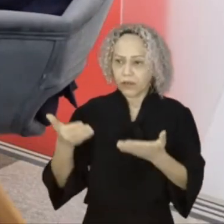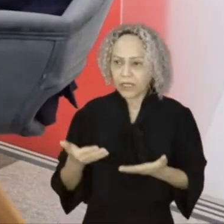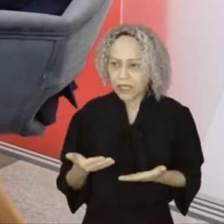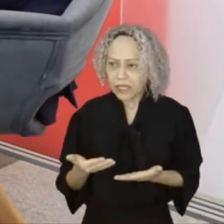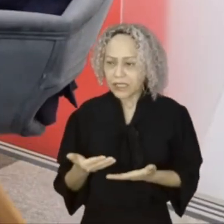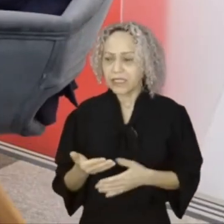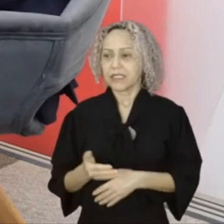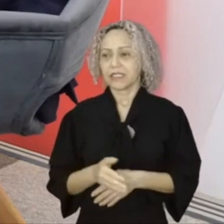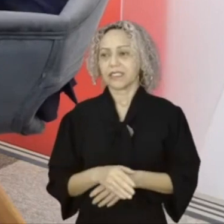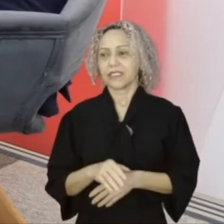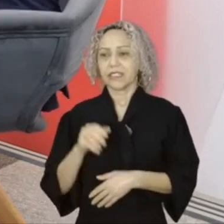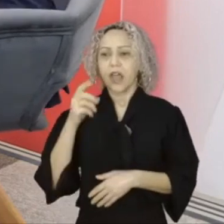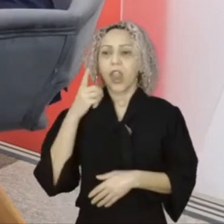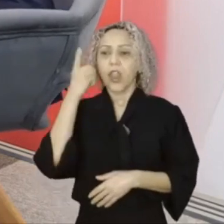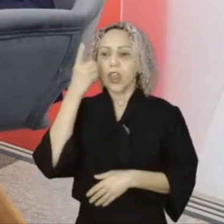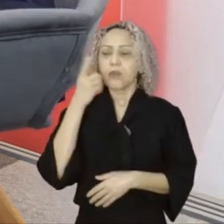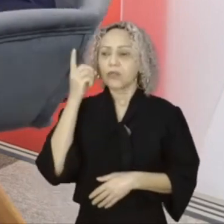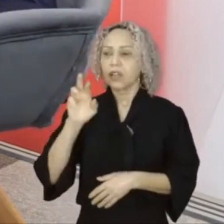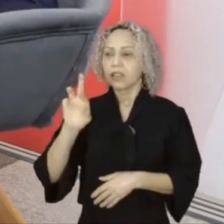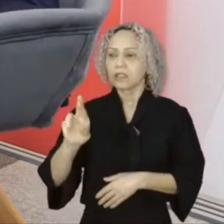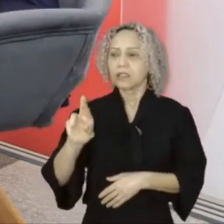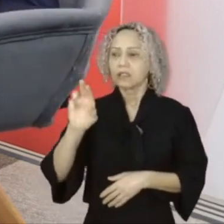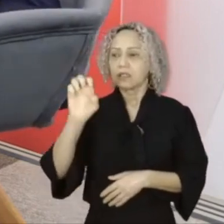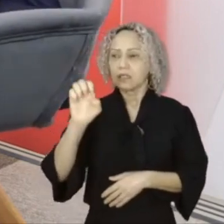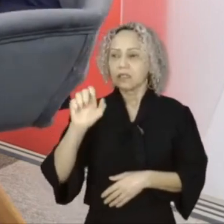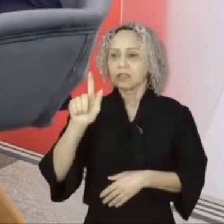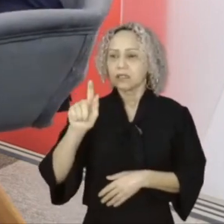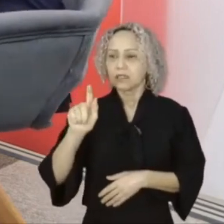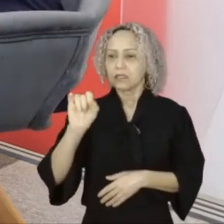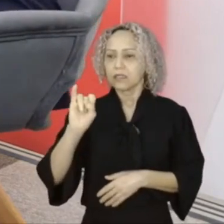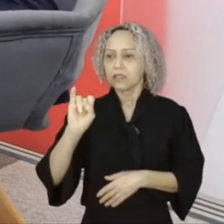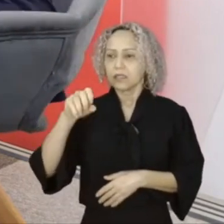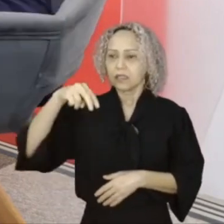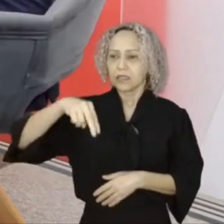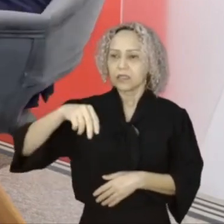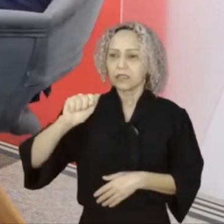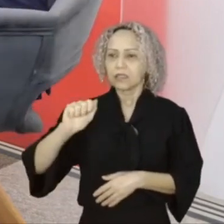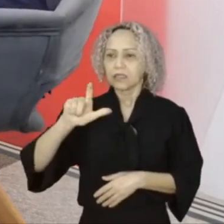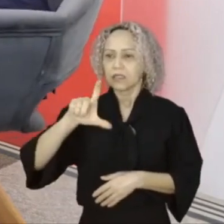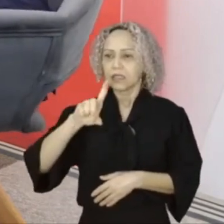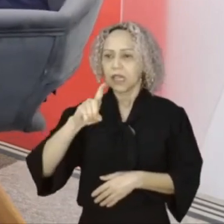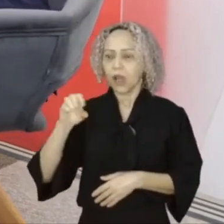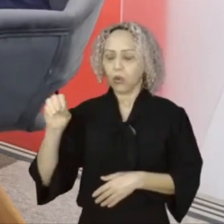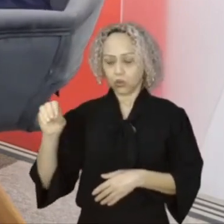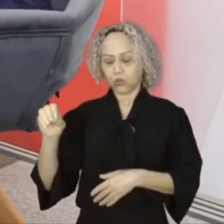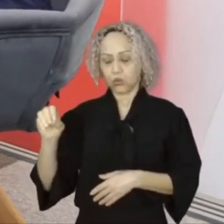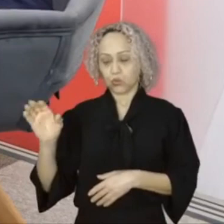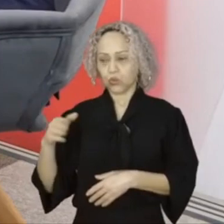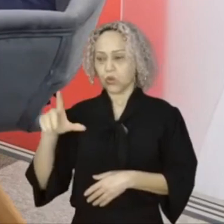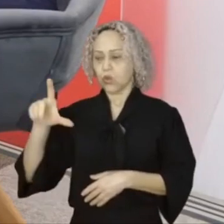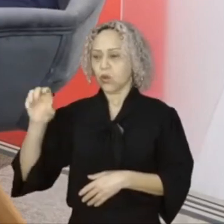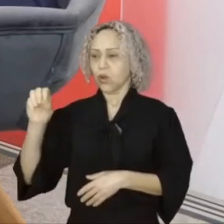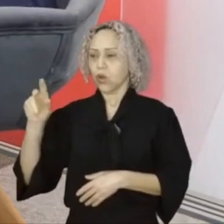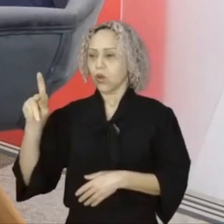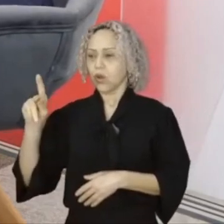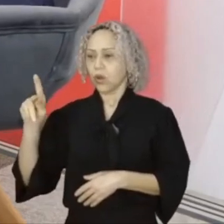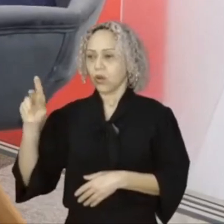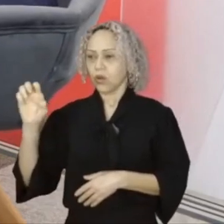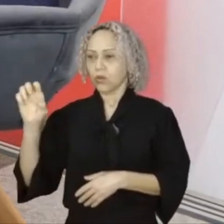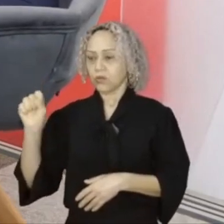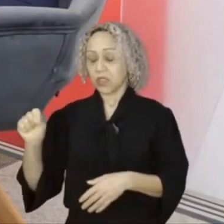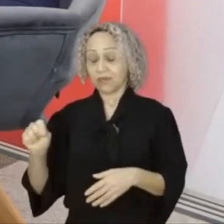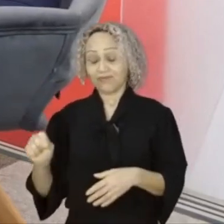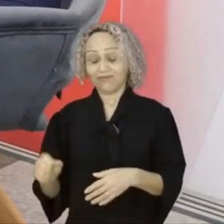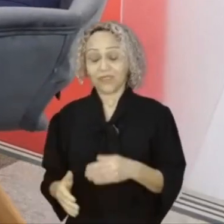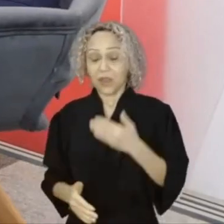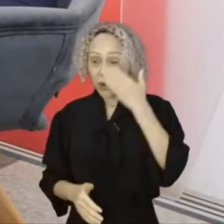bom dia, deputado. Bom dia, Amanda, eu que agradeço pelo convite. Obrigada por estar aqui com a gente no estúdio novo, para a gente Casa conversar. Nova.